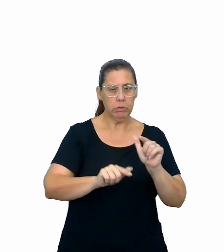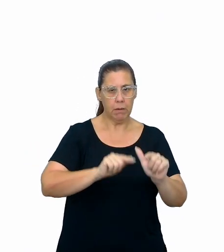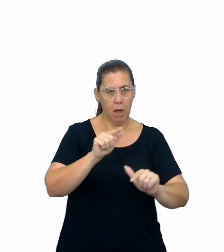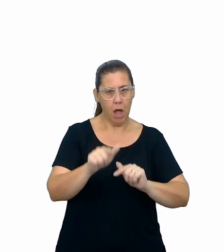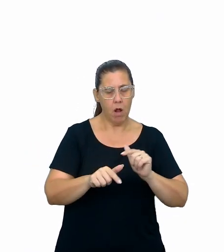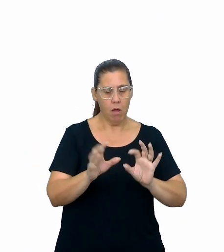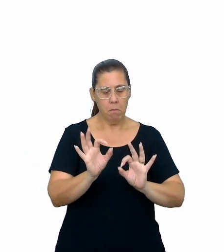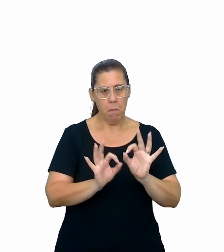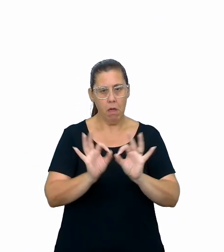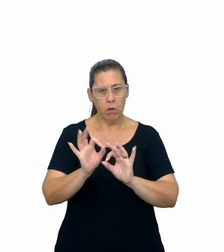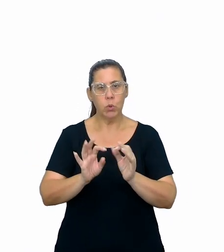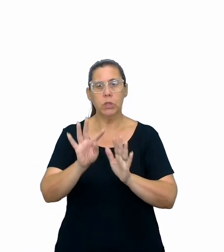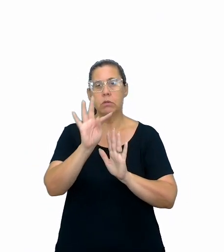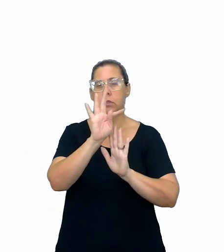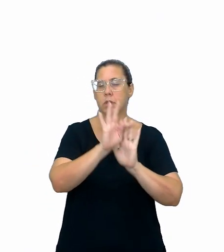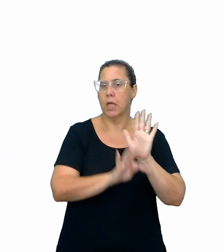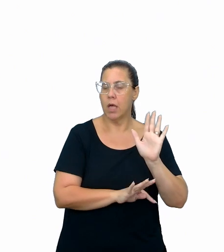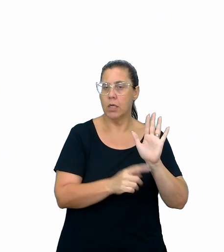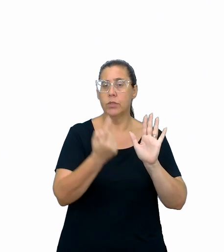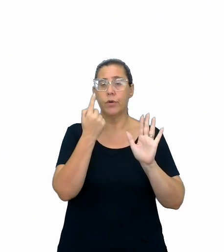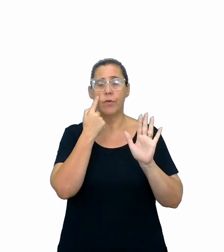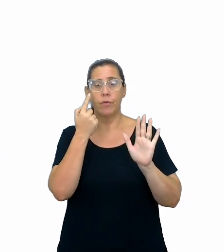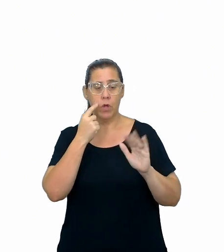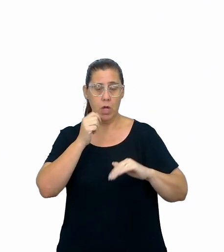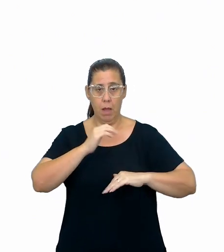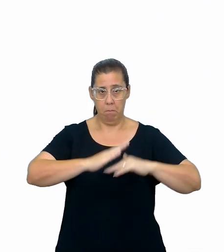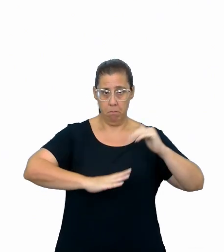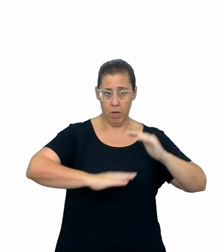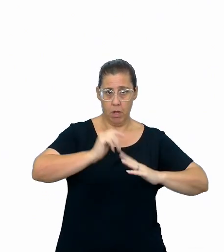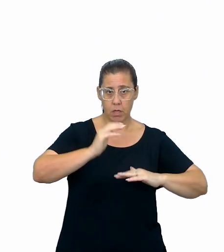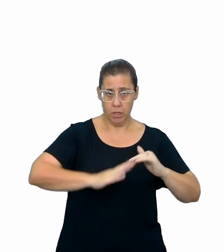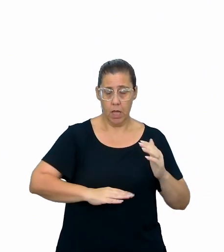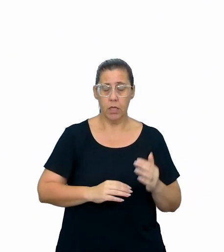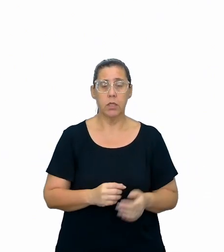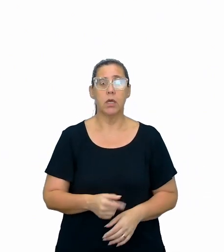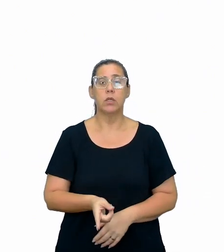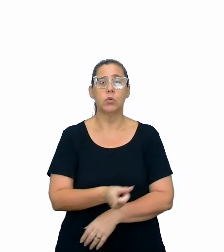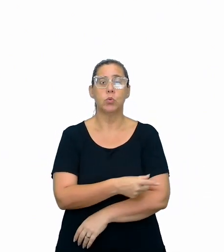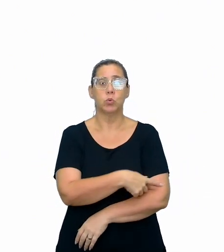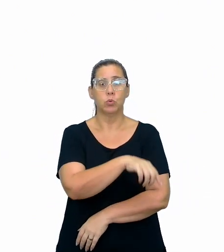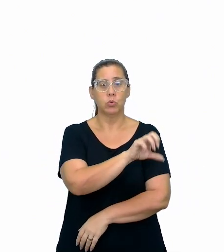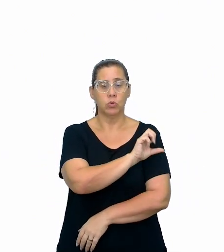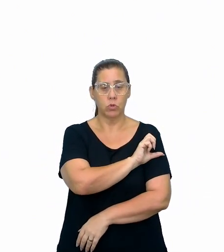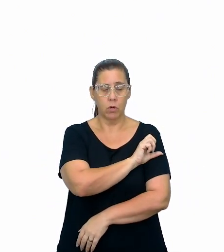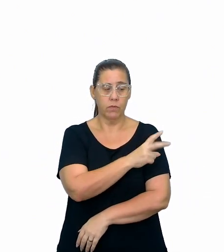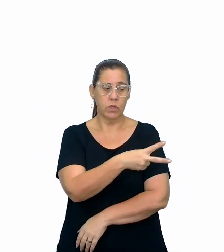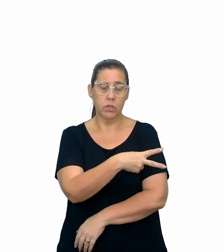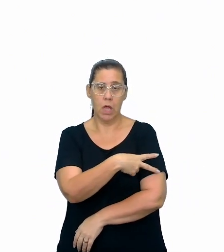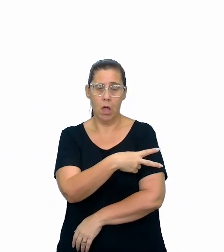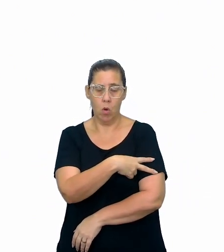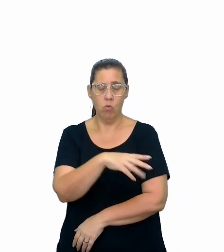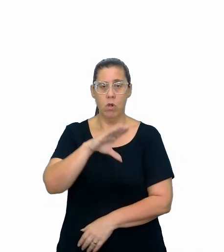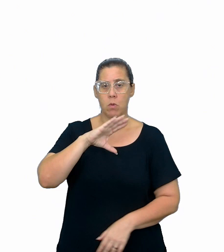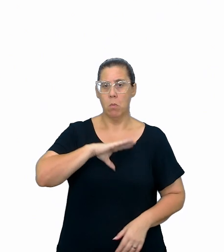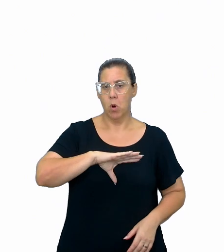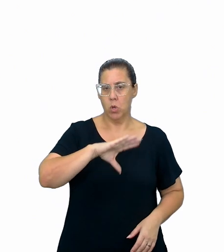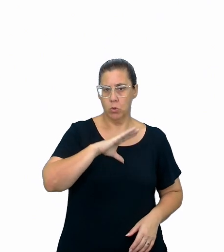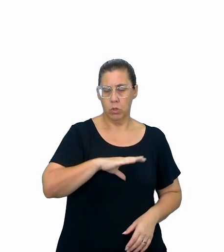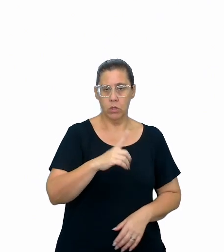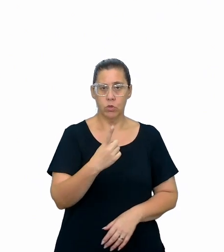com a produção do texto, né? Então, vejam que a habilidade do ensino fundamental do segundo ano de língua